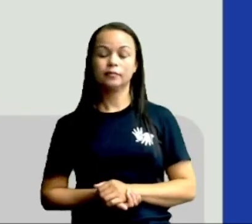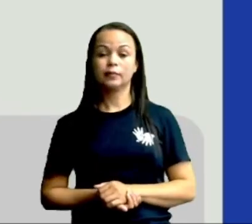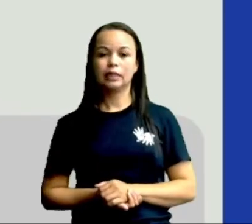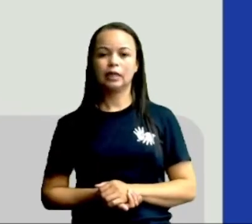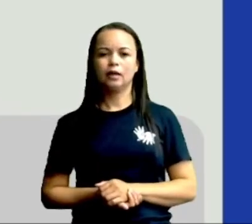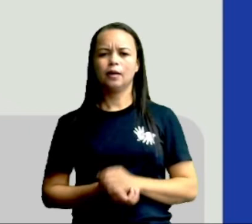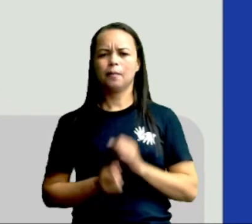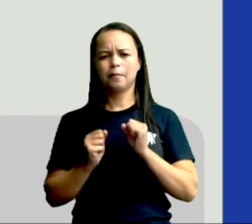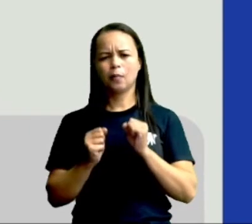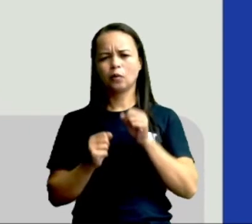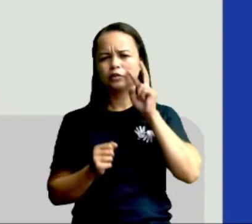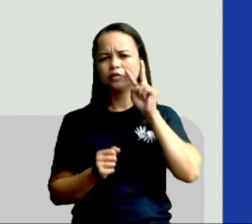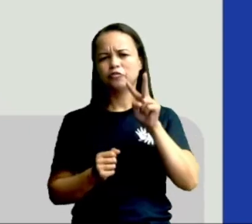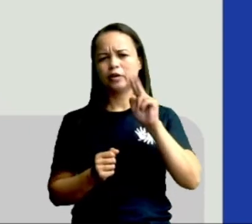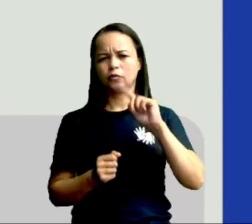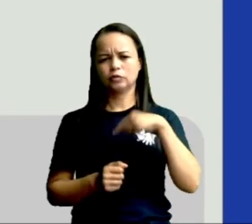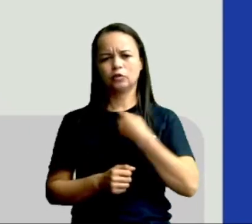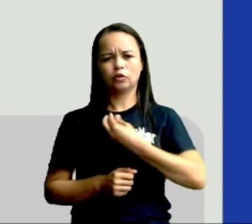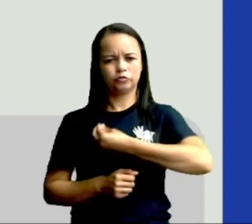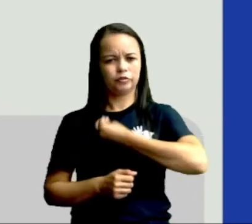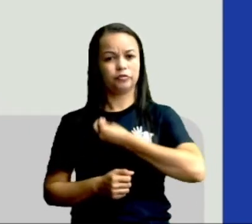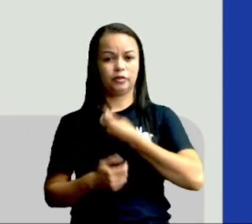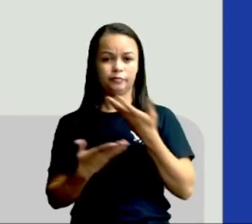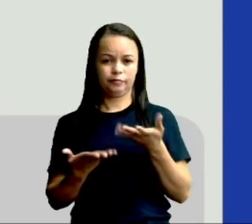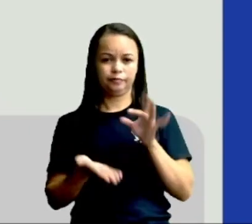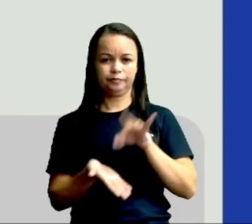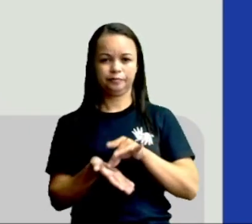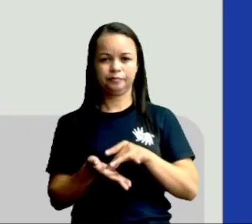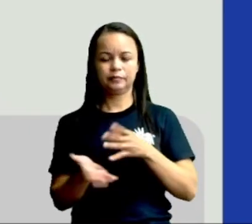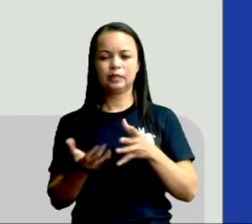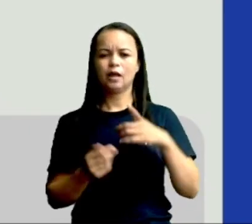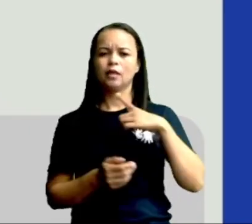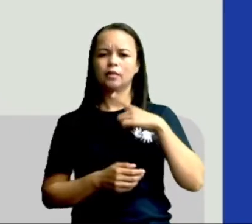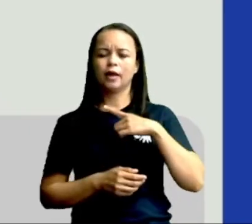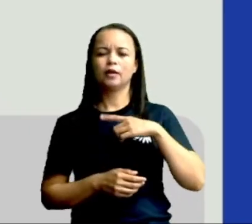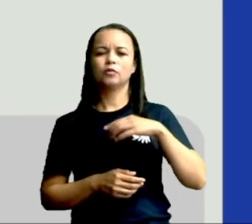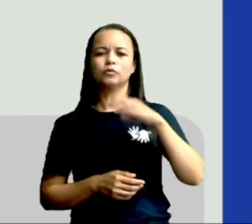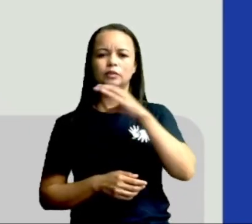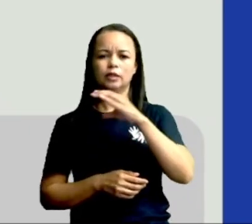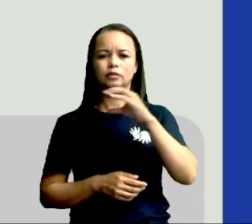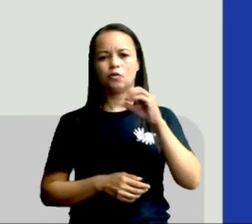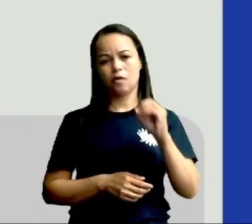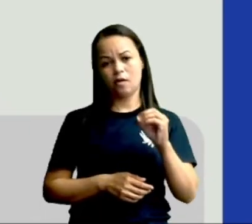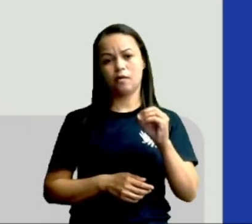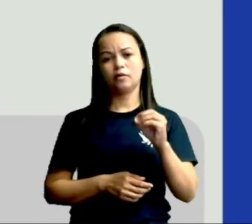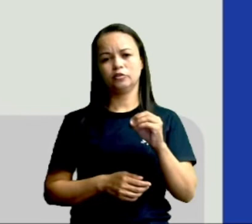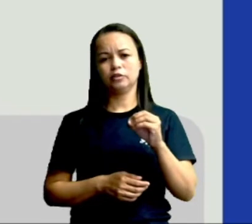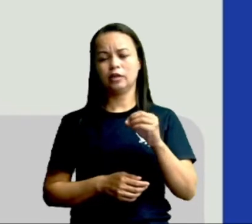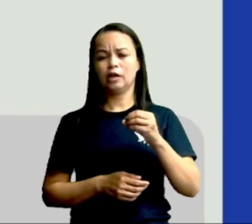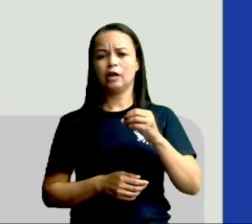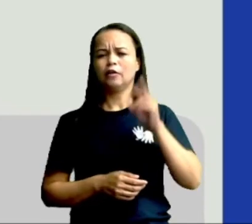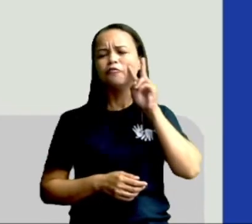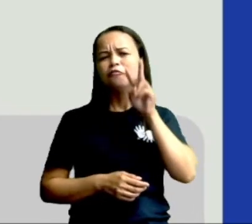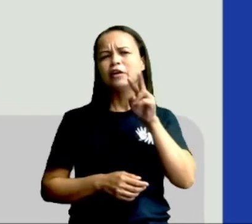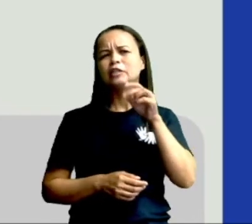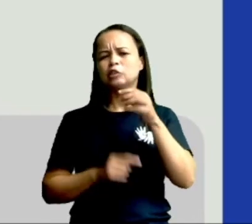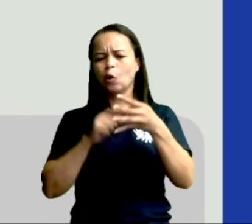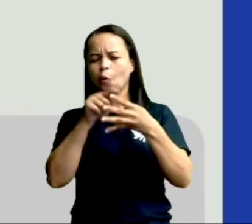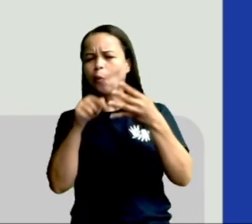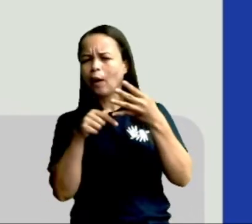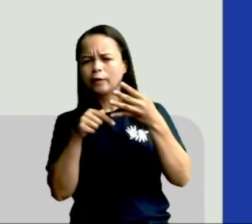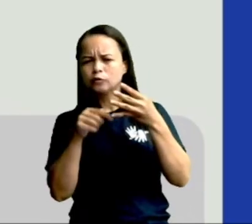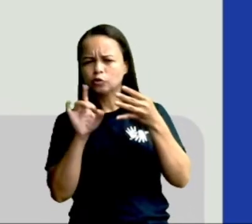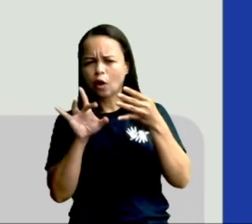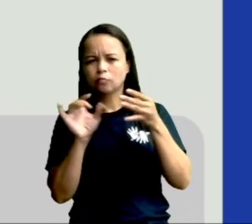que a gente pode ver que é onde nós moramos, não é isso? E tem o centro-oeste, e aí a gente vê que não existe apenas 4, né?